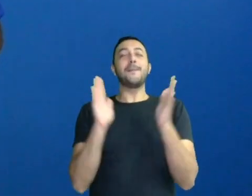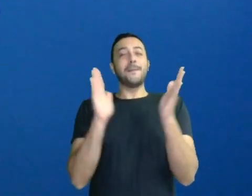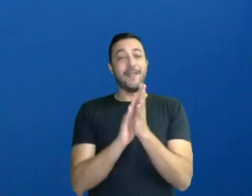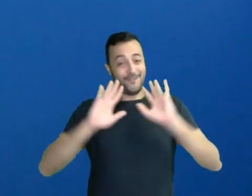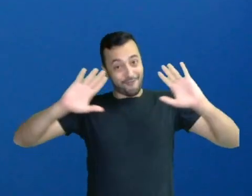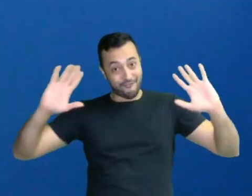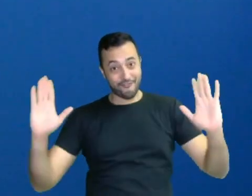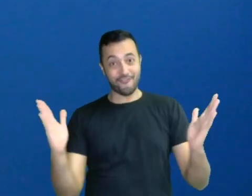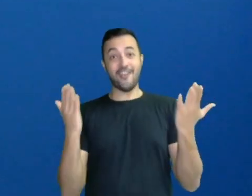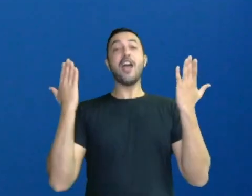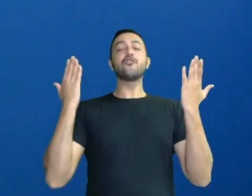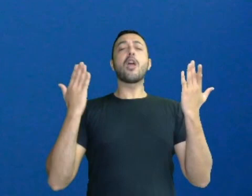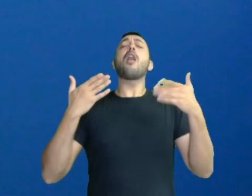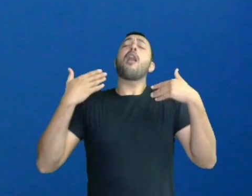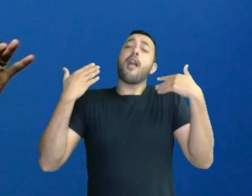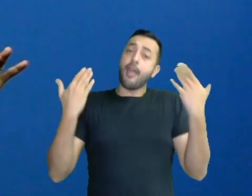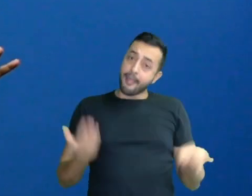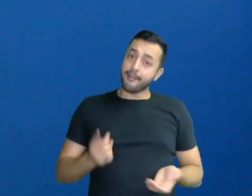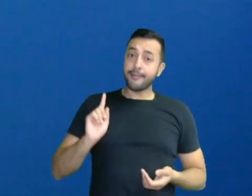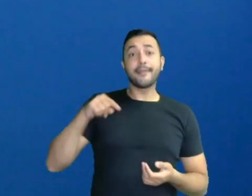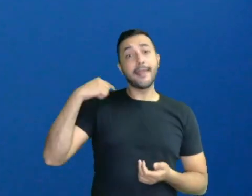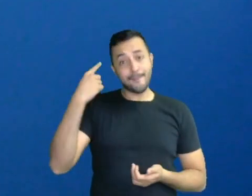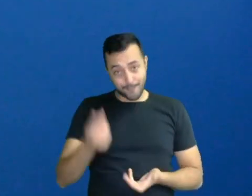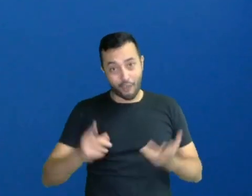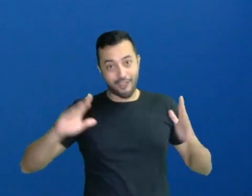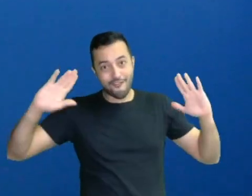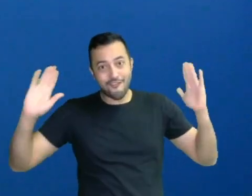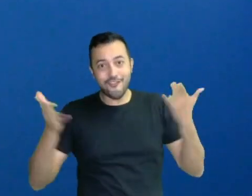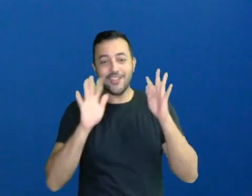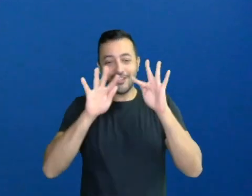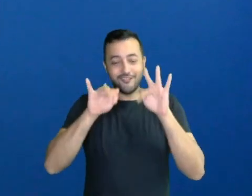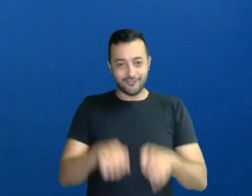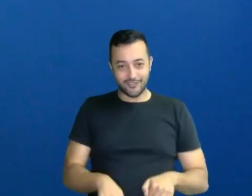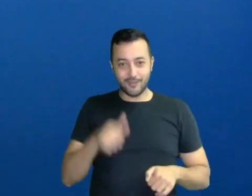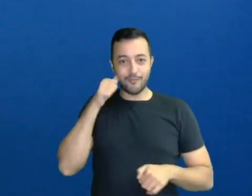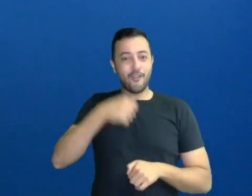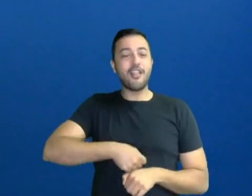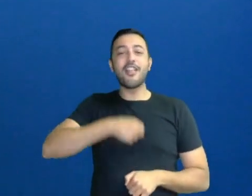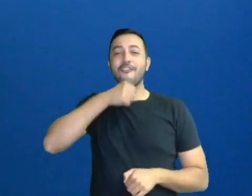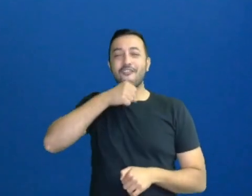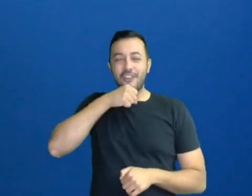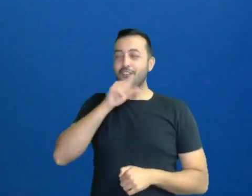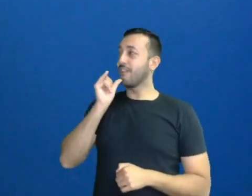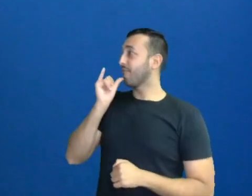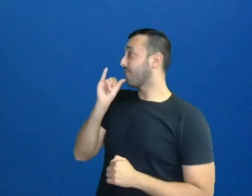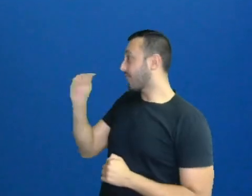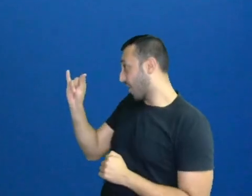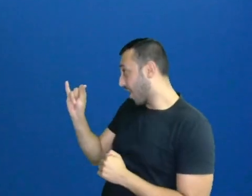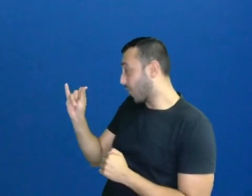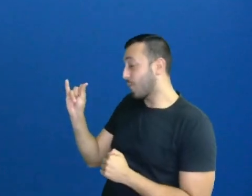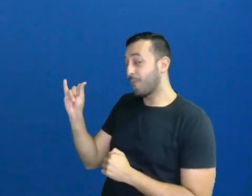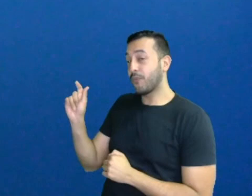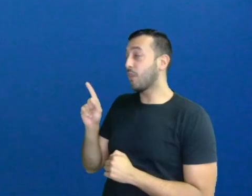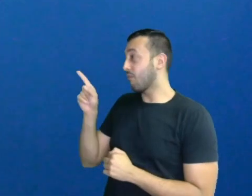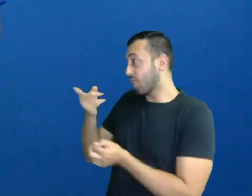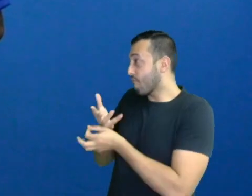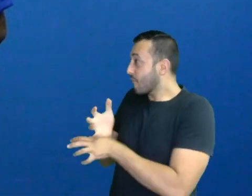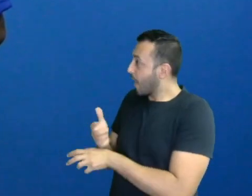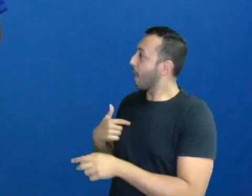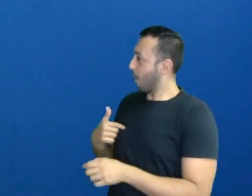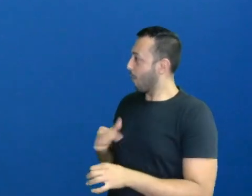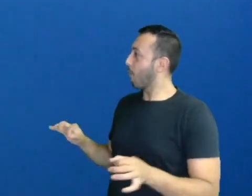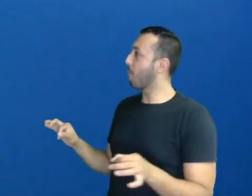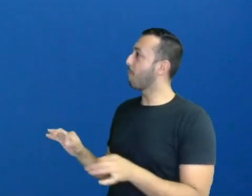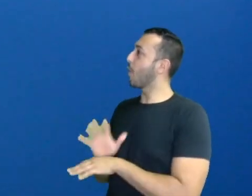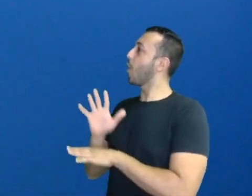para festa e aí quando a festa acabou a vovó carocha disse assim se eu esqueleto senhor esqueleto eu